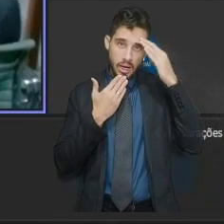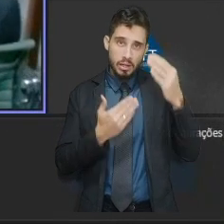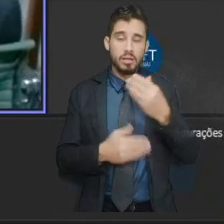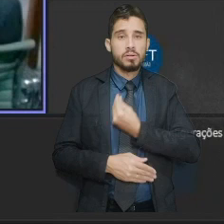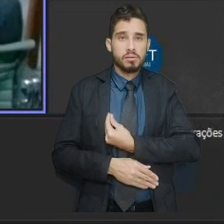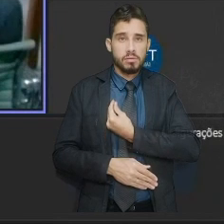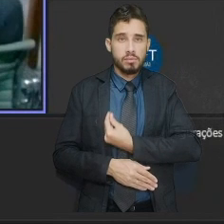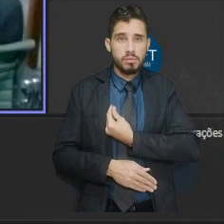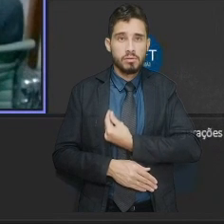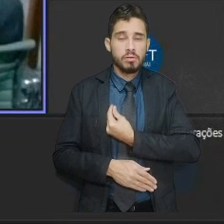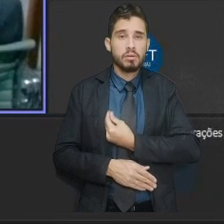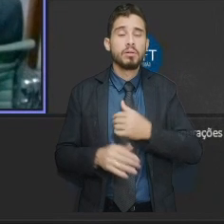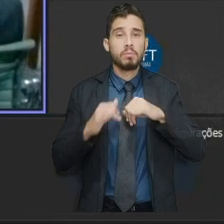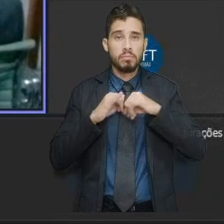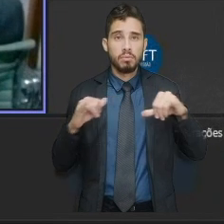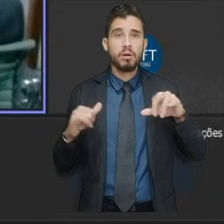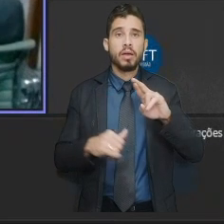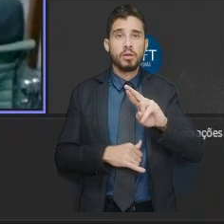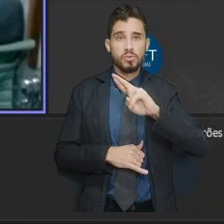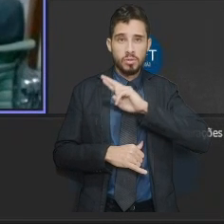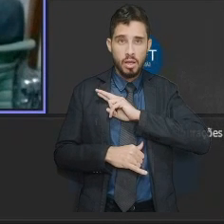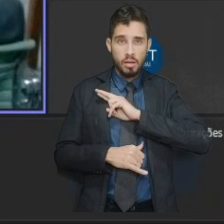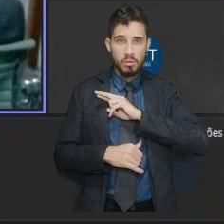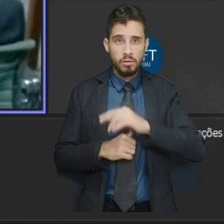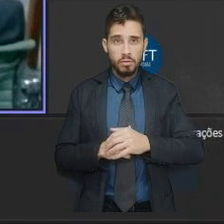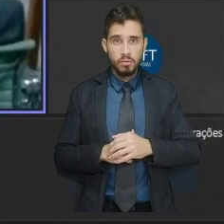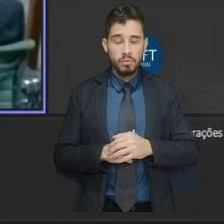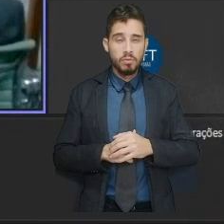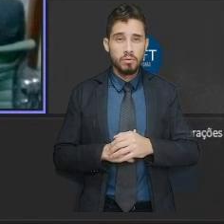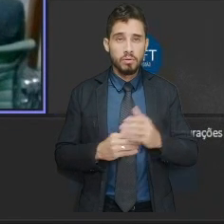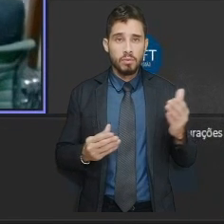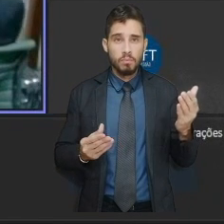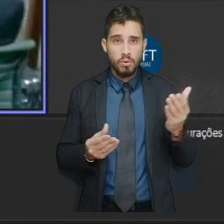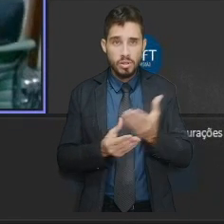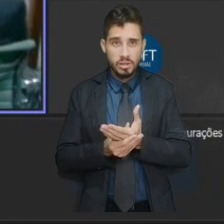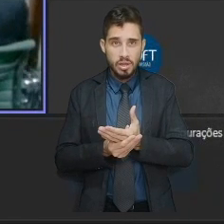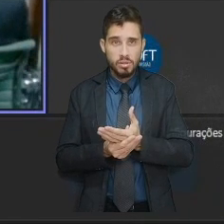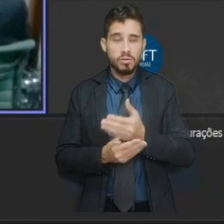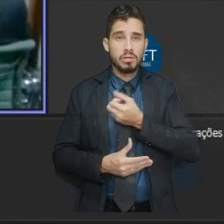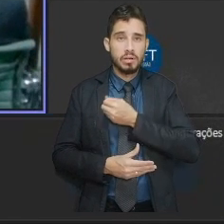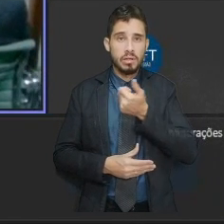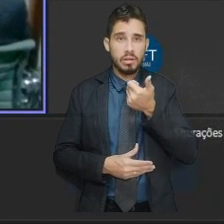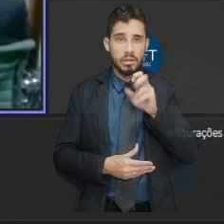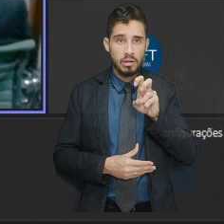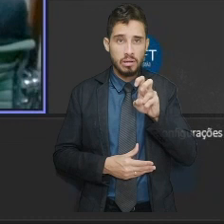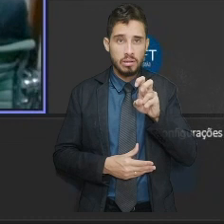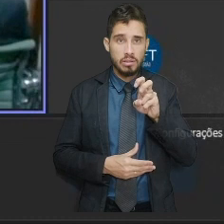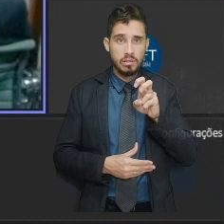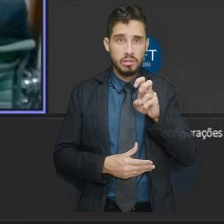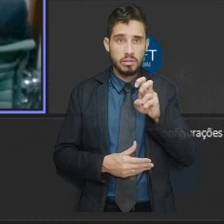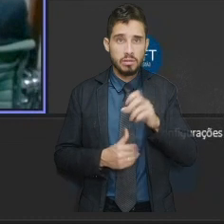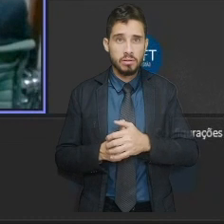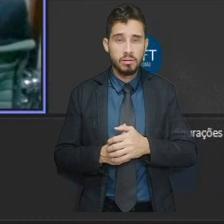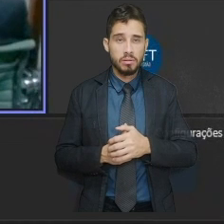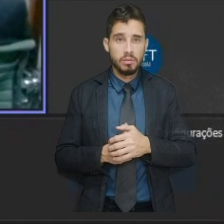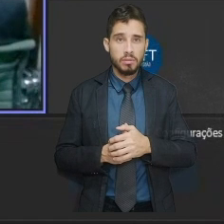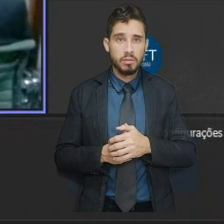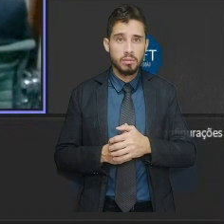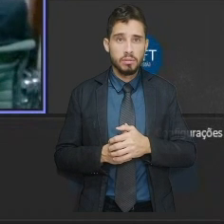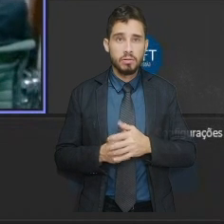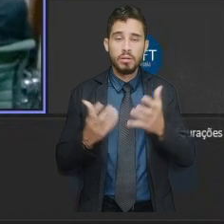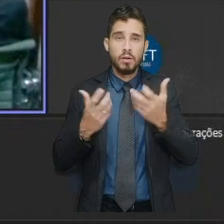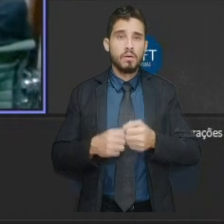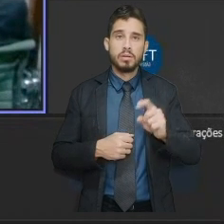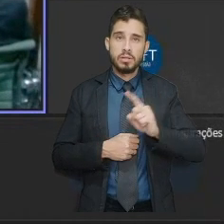Relatora, presidente. Agradeço, Vossa Excelência. Proclamo, então, o resultado, doutor João. O processo número 15 da pauta, agravo